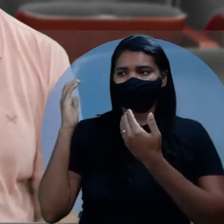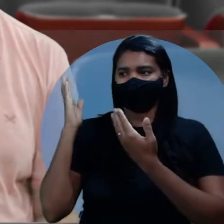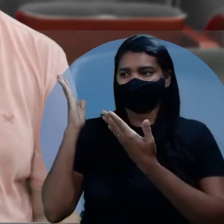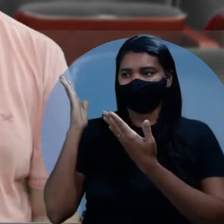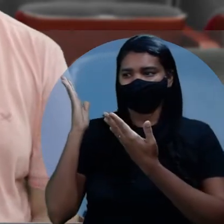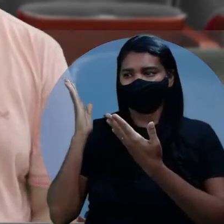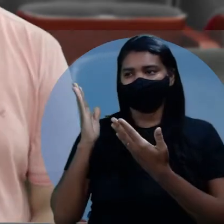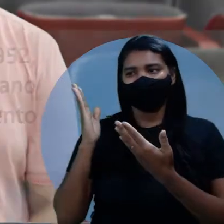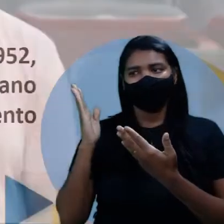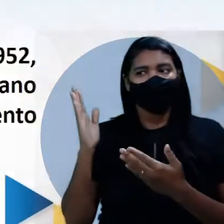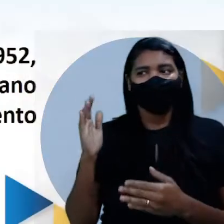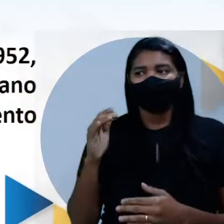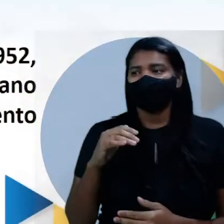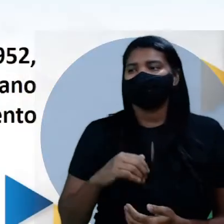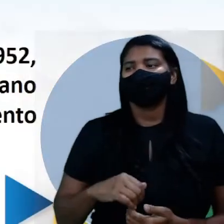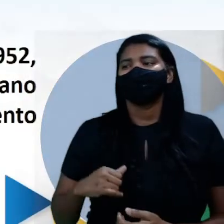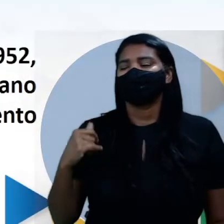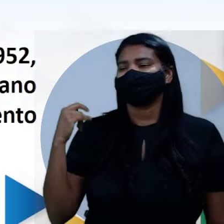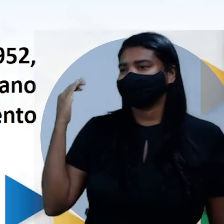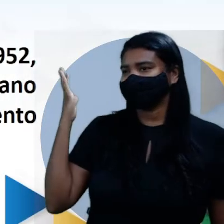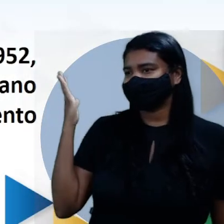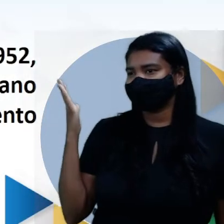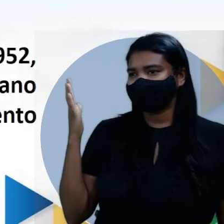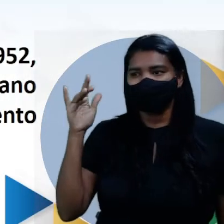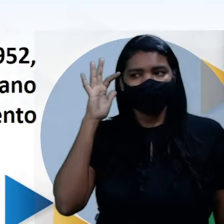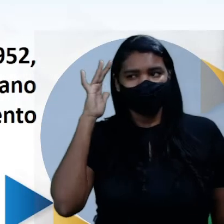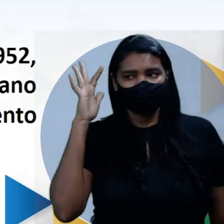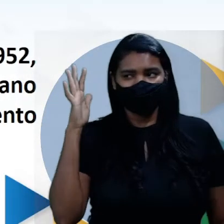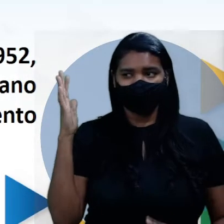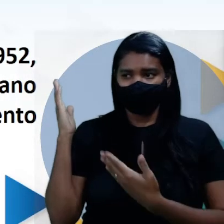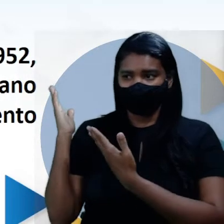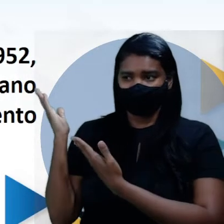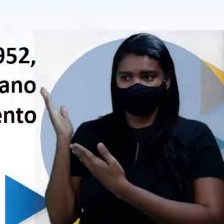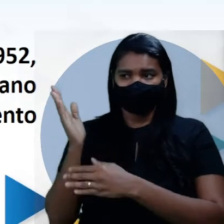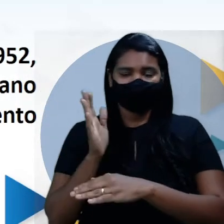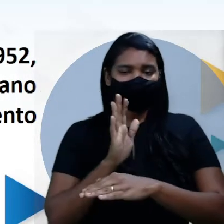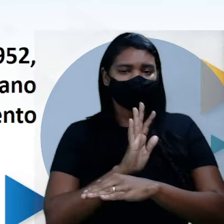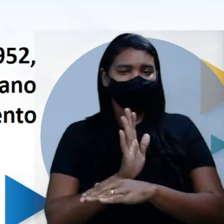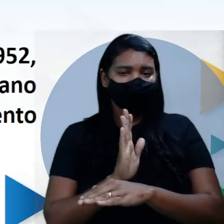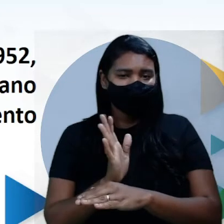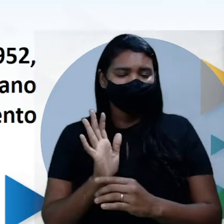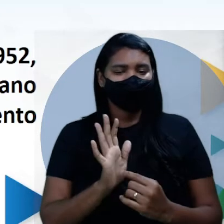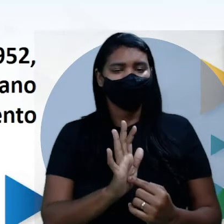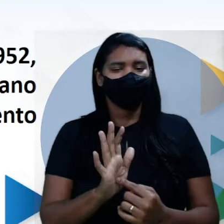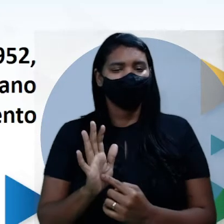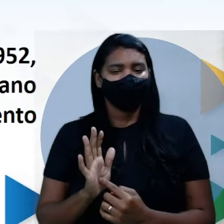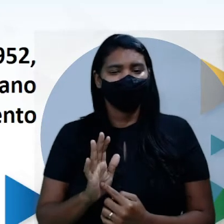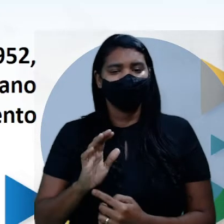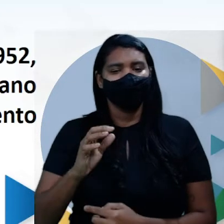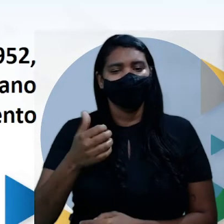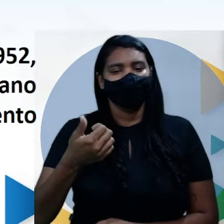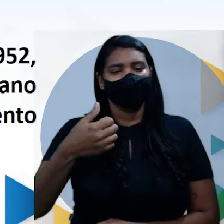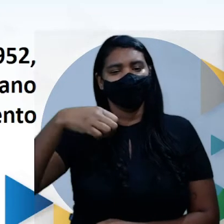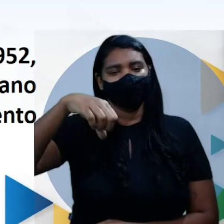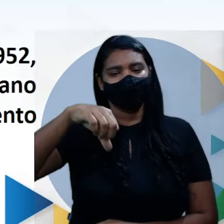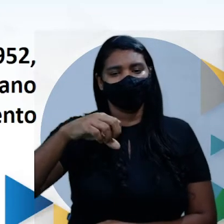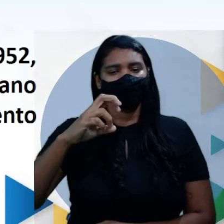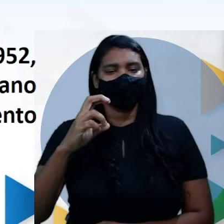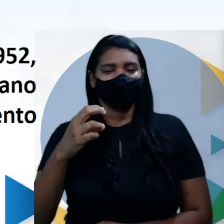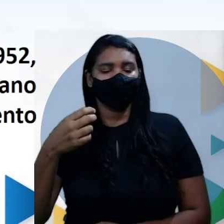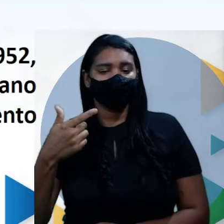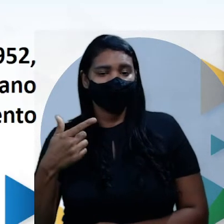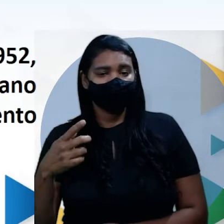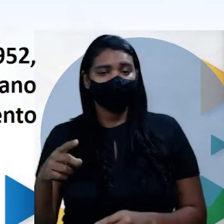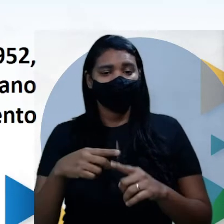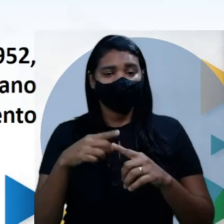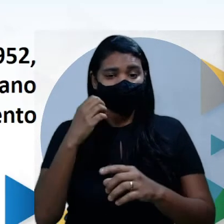parênteses, não vou falar sobre todos os filmes possíveis e imagináveis, professor. O Cinema São Luís foi inaugurado em 1952, mas ele